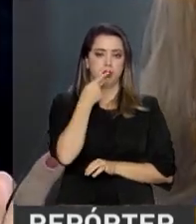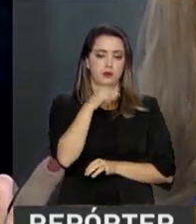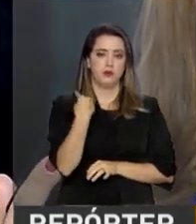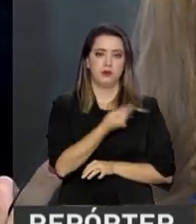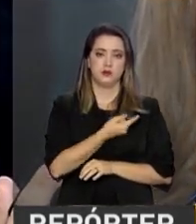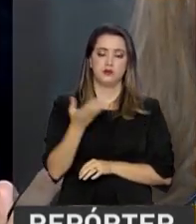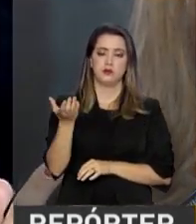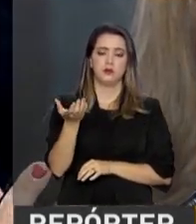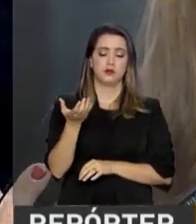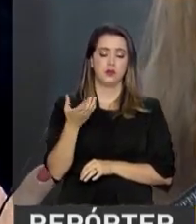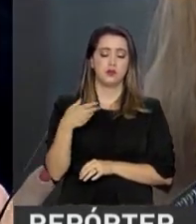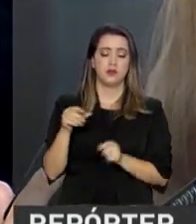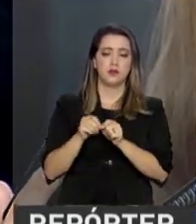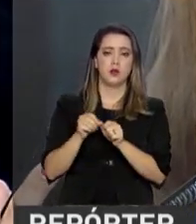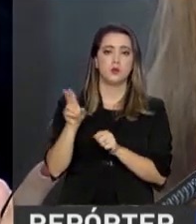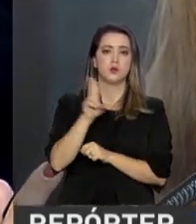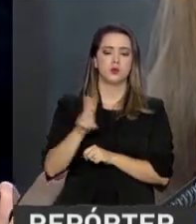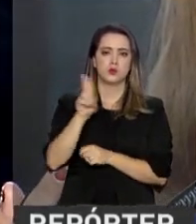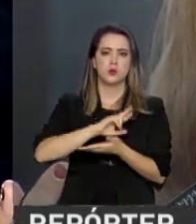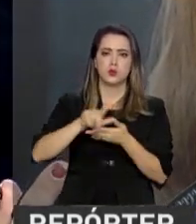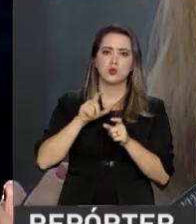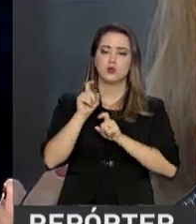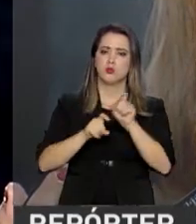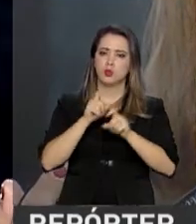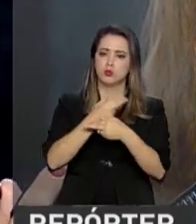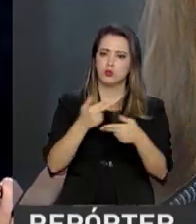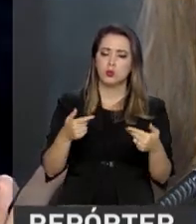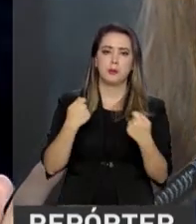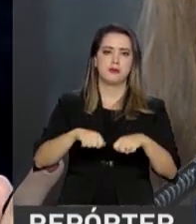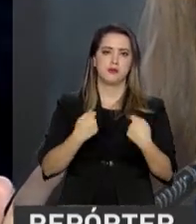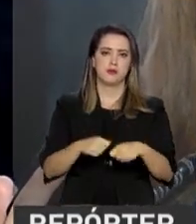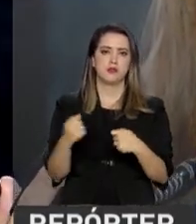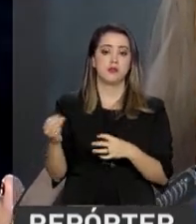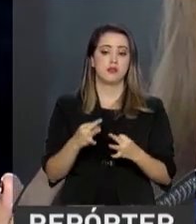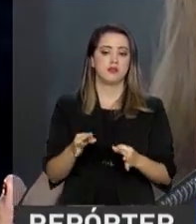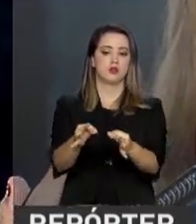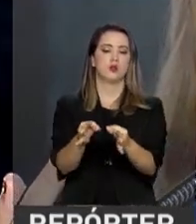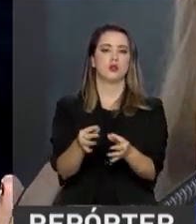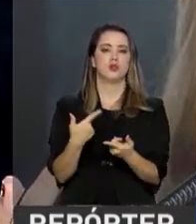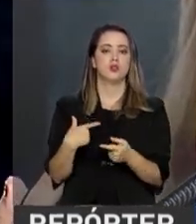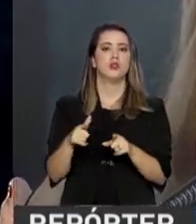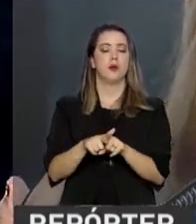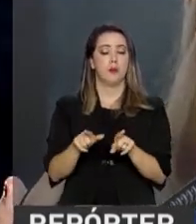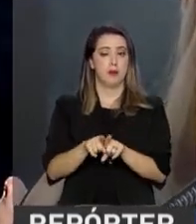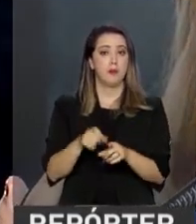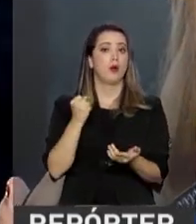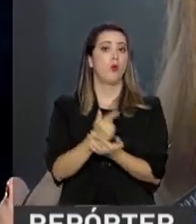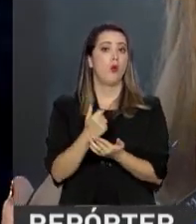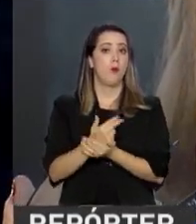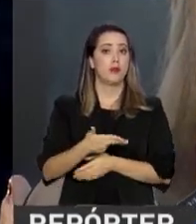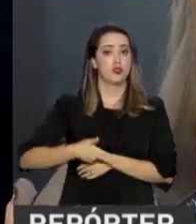monitoramento eletrônico tanto no hardware como no software vamos utilizar também para armamentos importante que